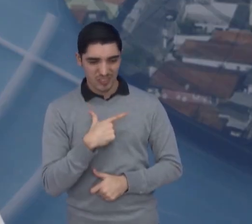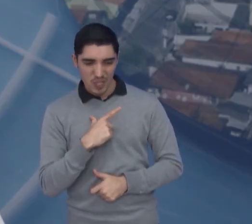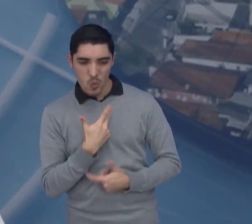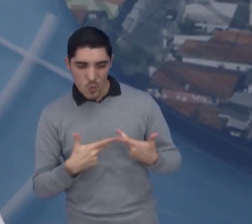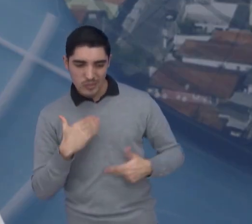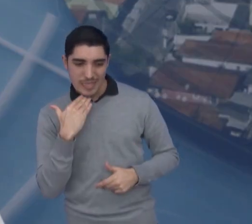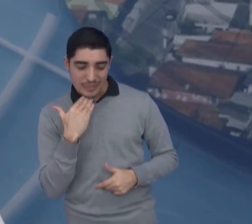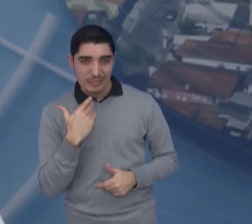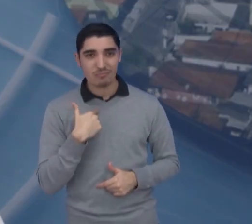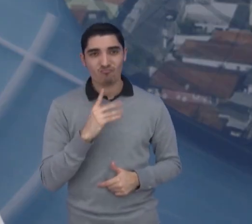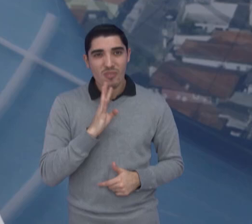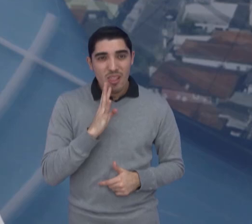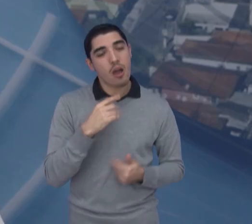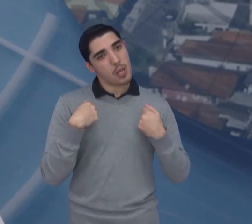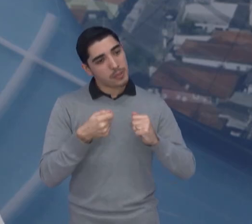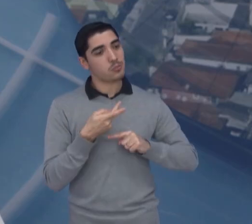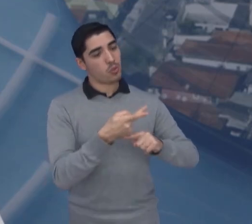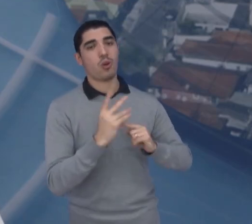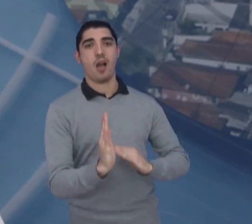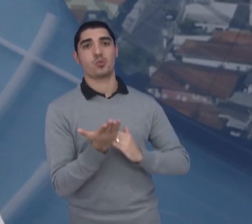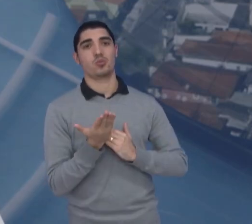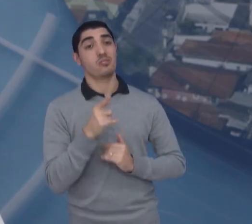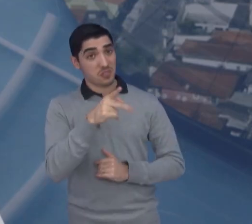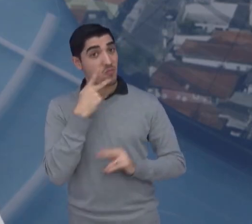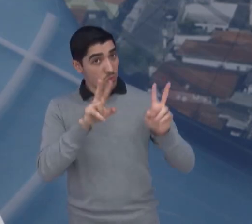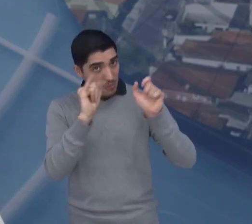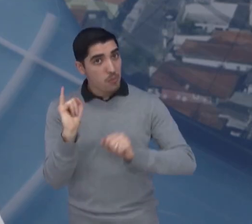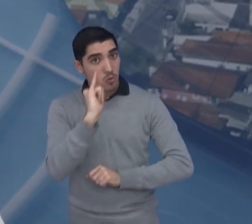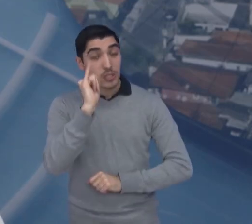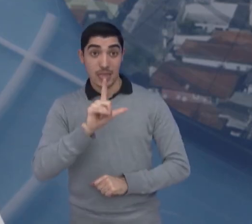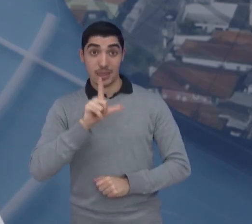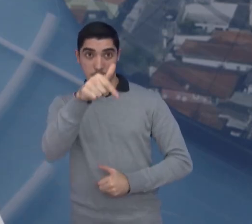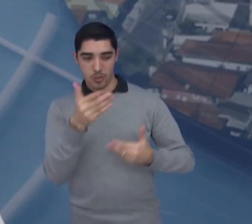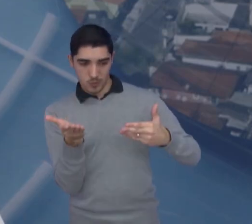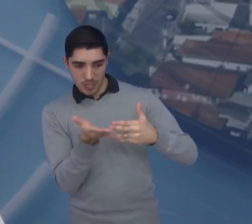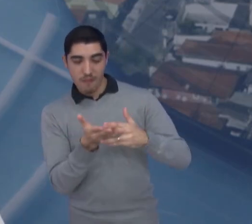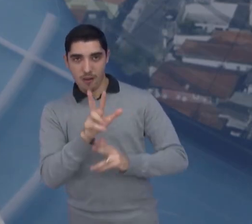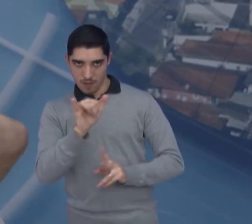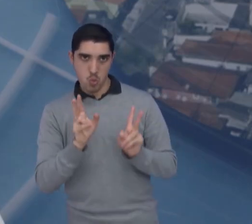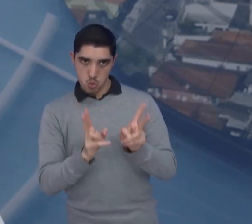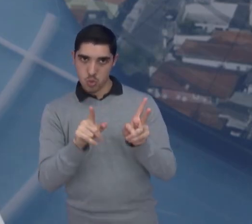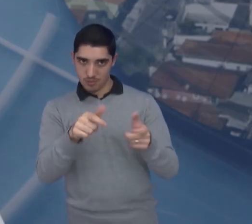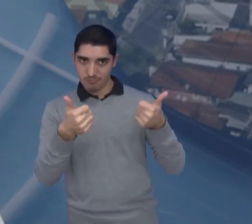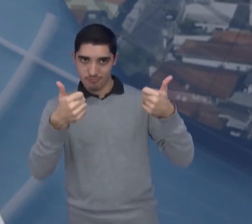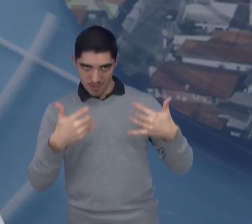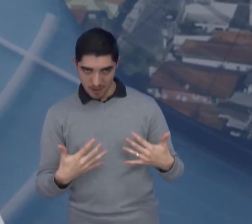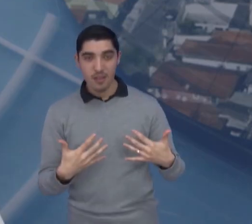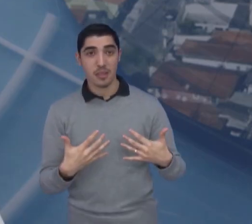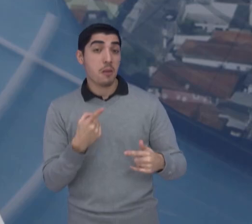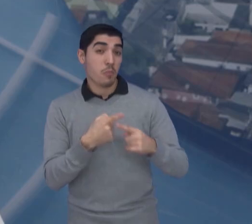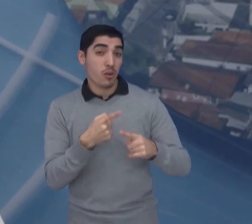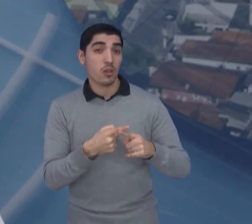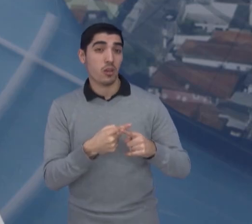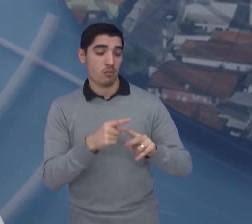discernimento para entender. De fato, você tocou num assunto muito importante, a gente vai falar no próximo bloco, né, sobre muitas vezes os pais